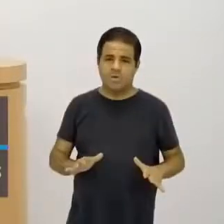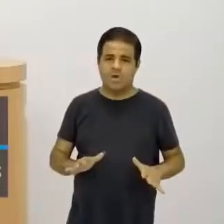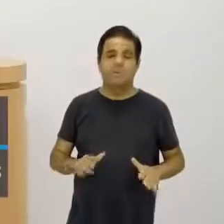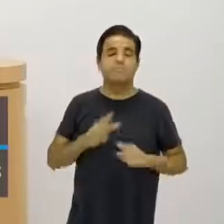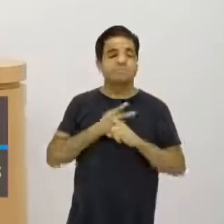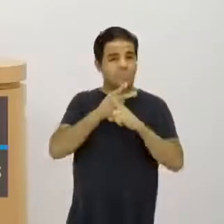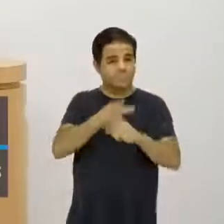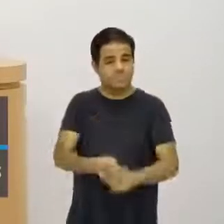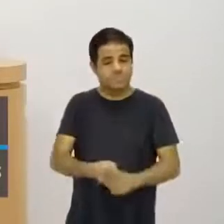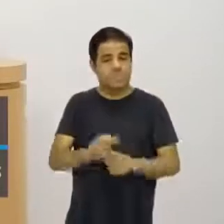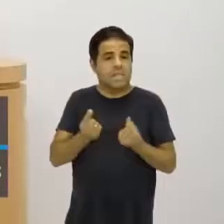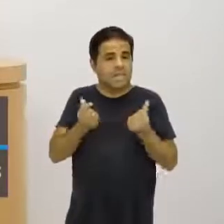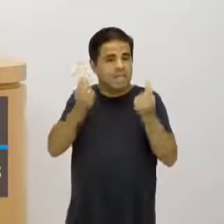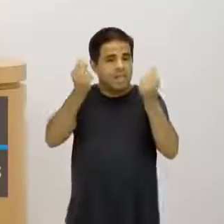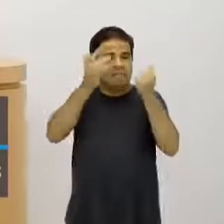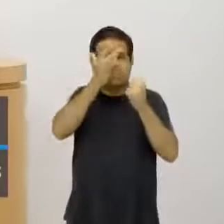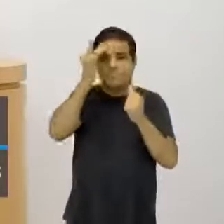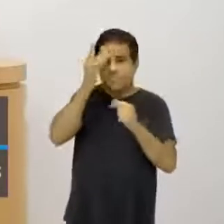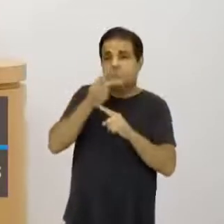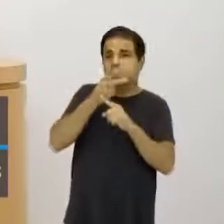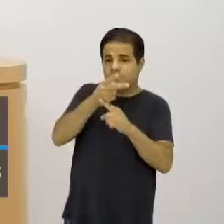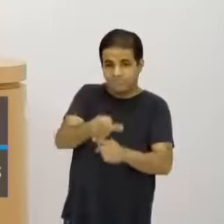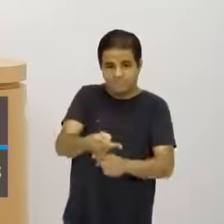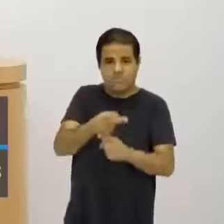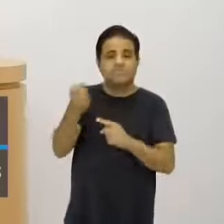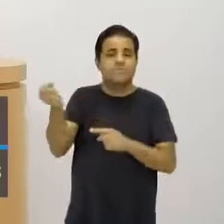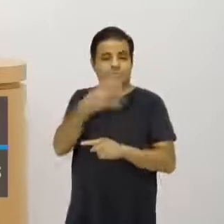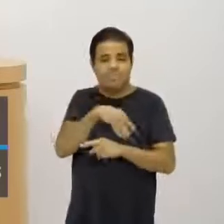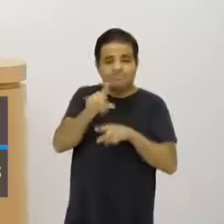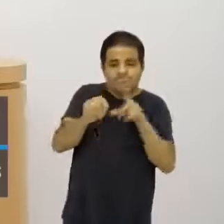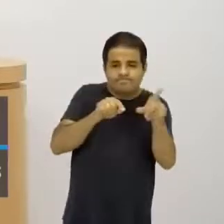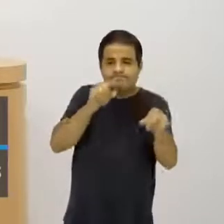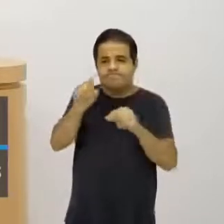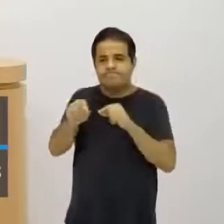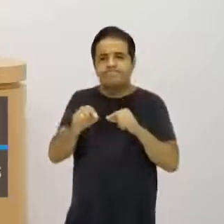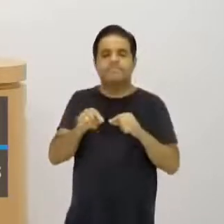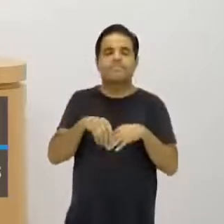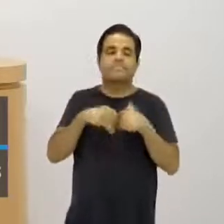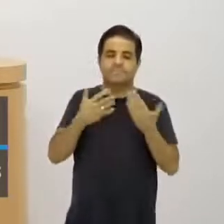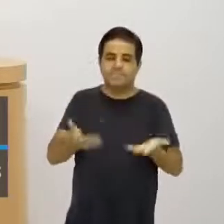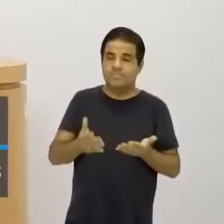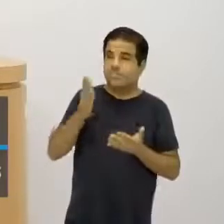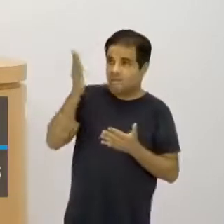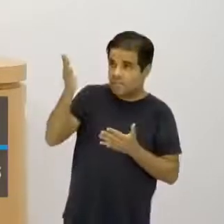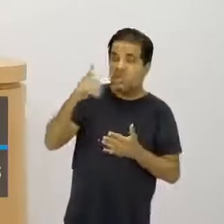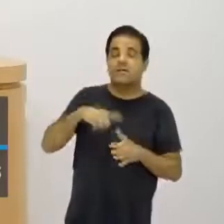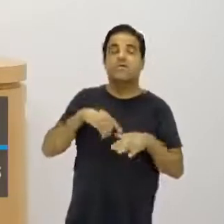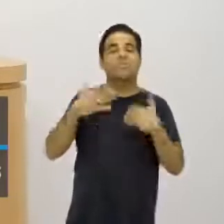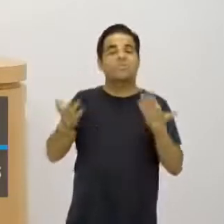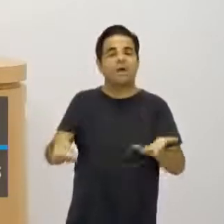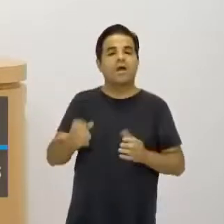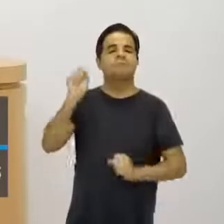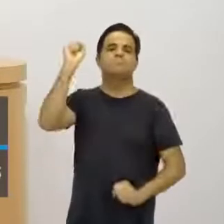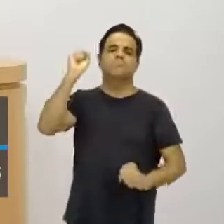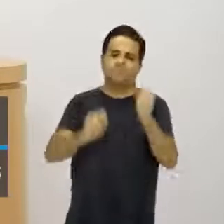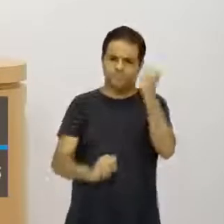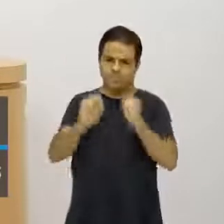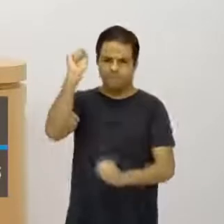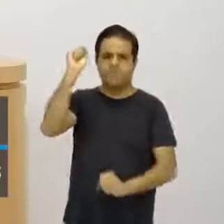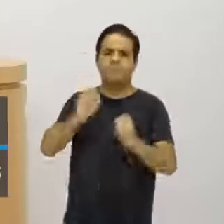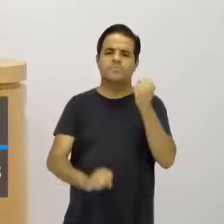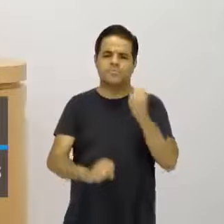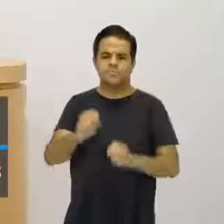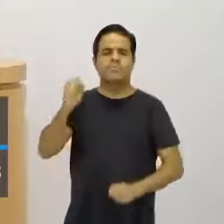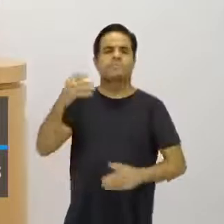em busca de riqueza, as pessoas vão ter que buscar novas alternativas. A alternativa aqui, no caso, era a industrialização